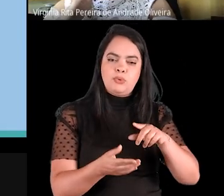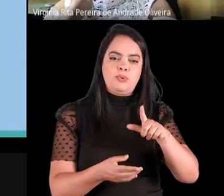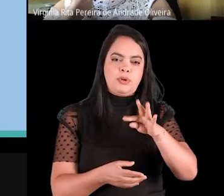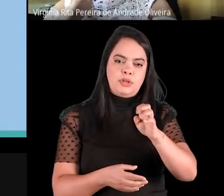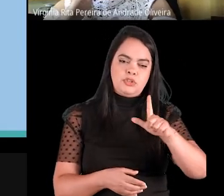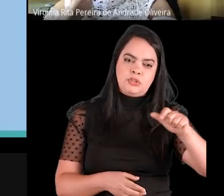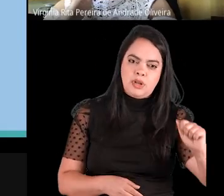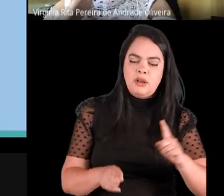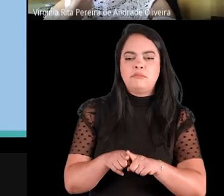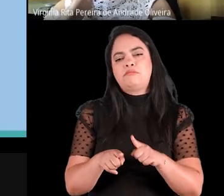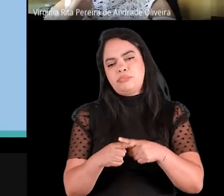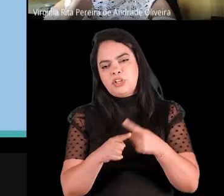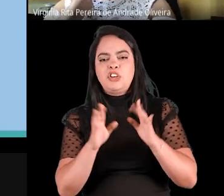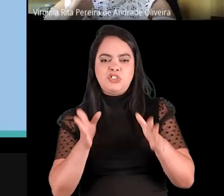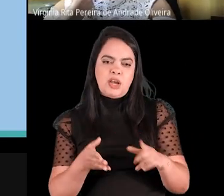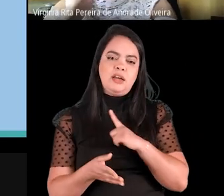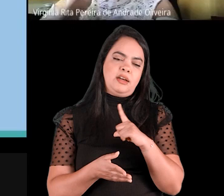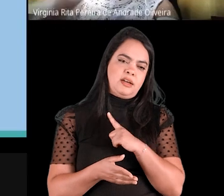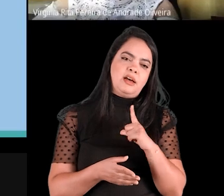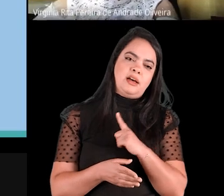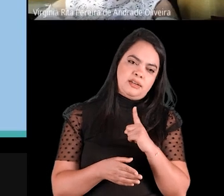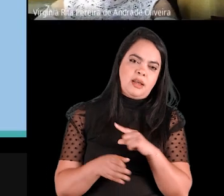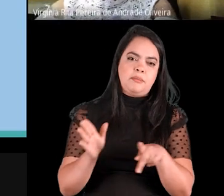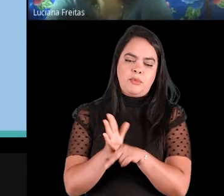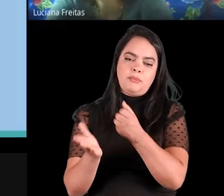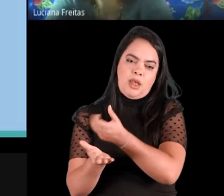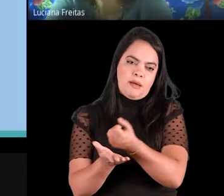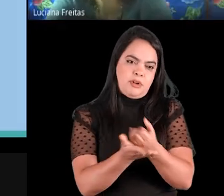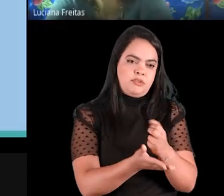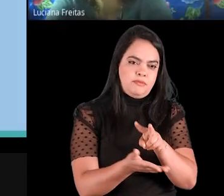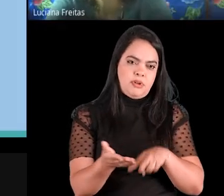por pessoas com deficiência visual já fazem esse trabalho. Isso.